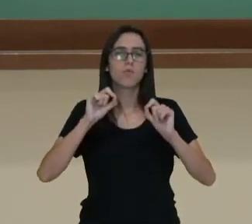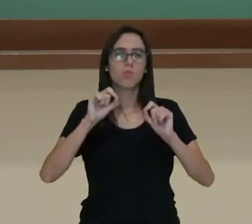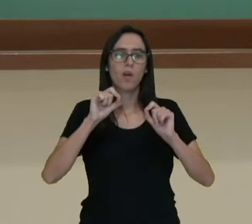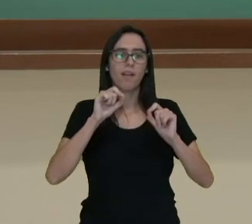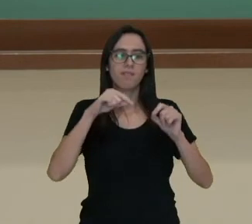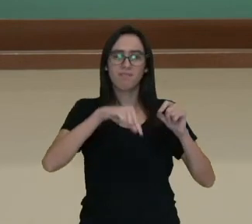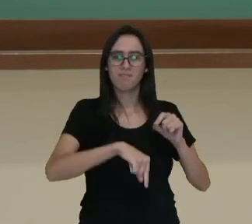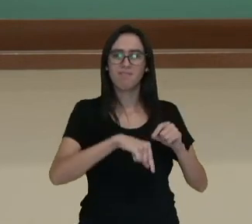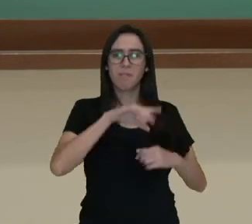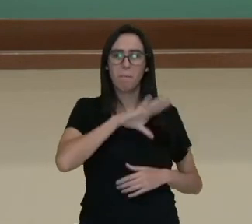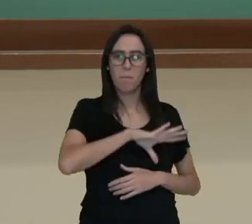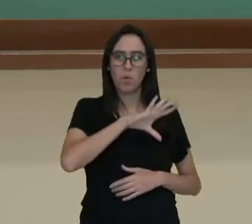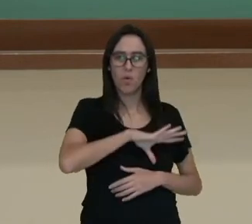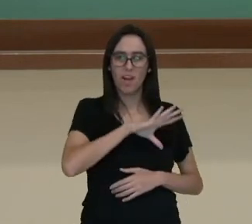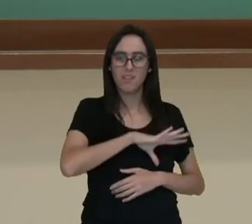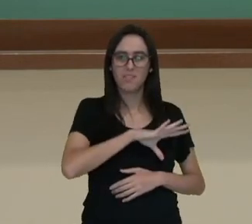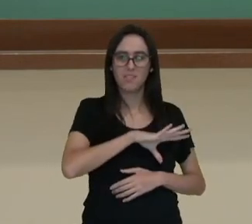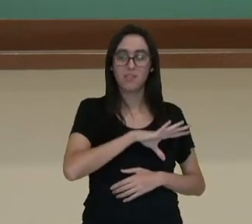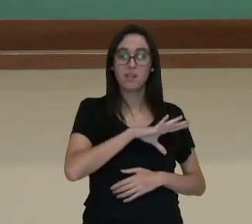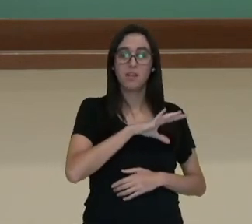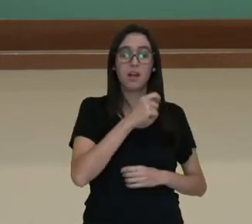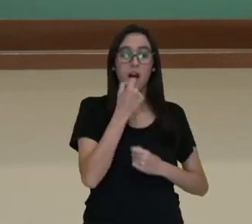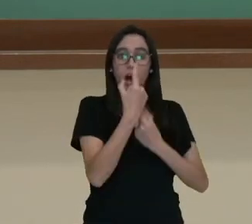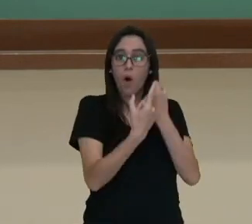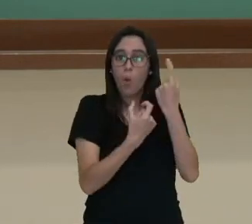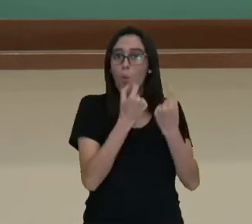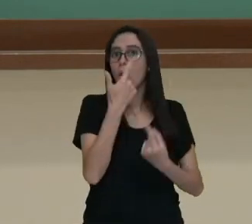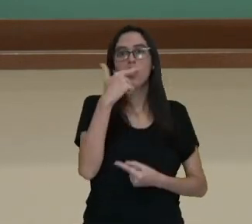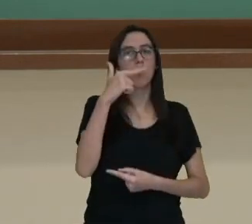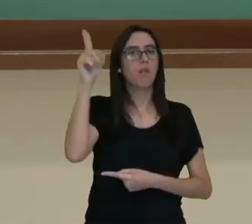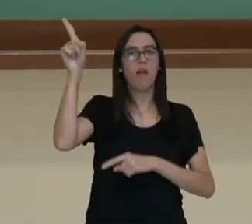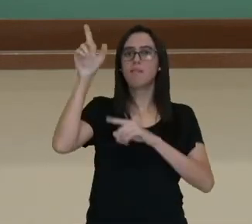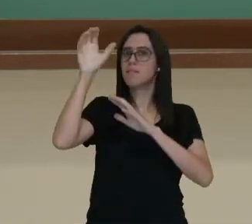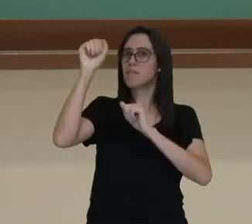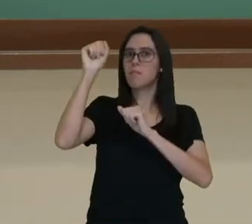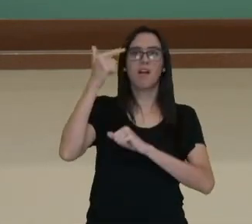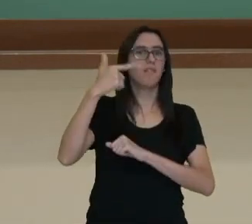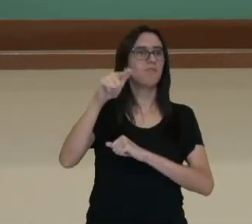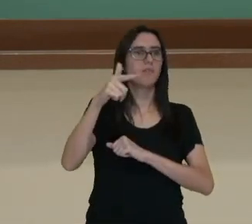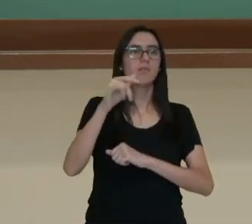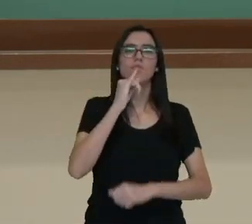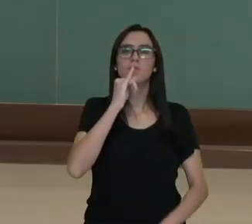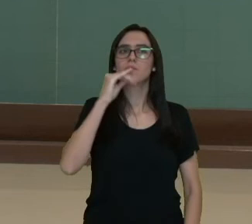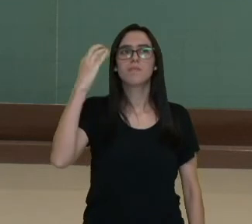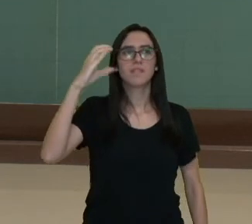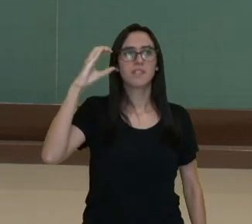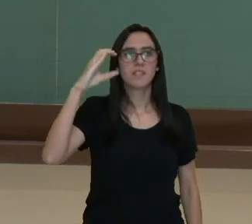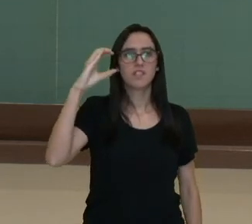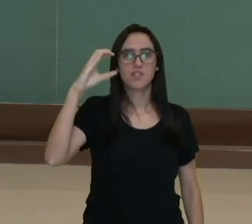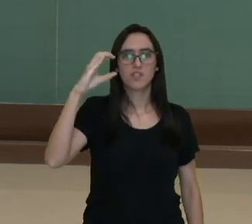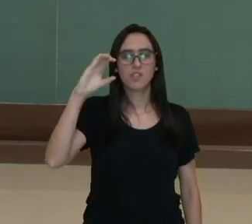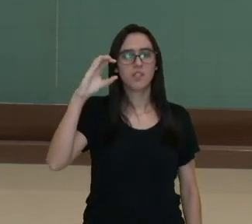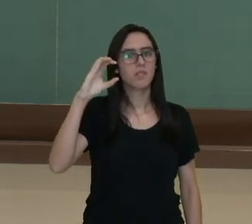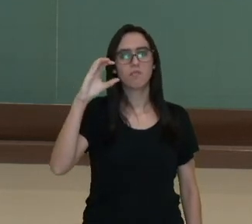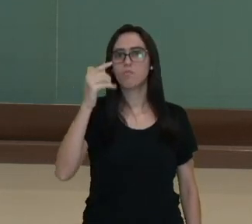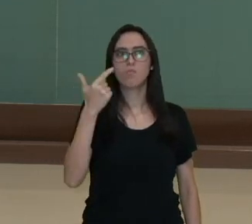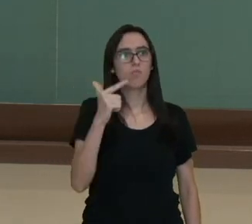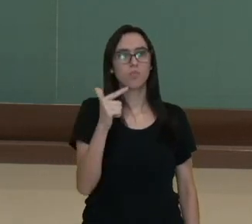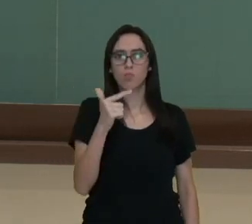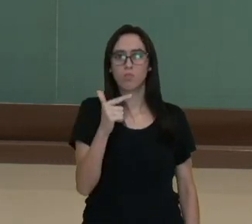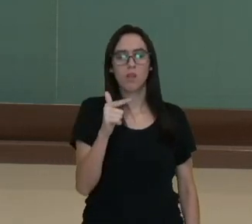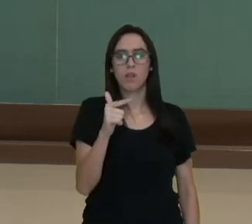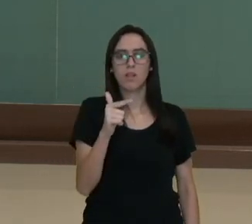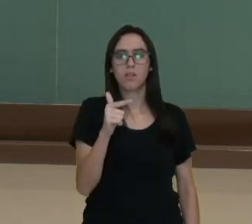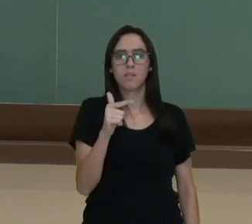língua portuguesa, não existem na língua espanhola. Que é o caso do C cedilha, tá? Geralmente se